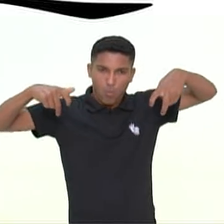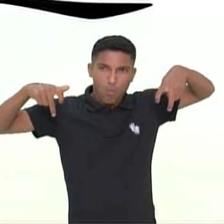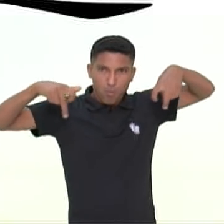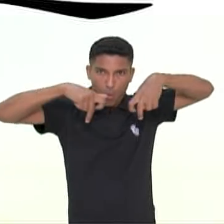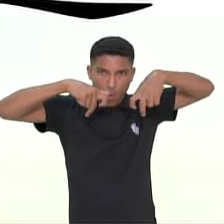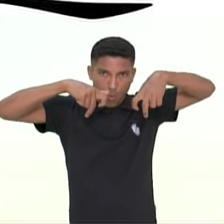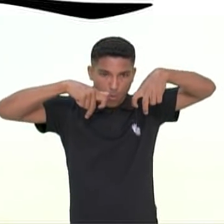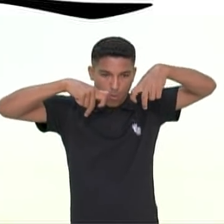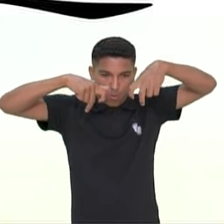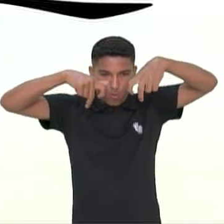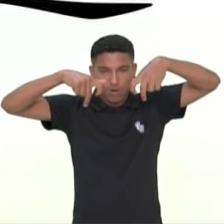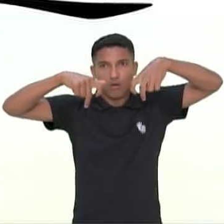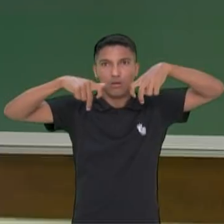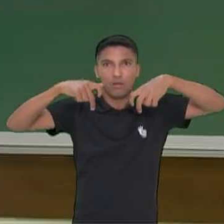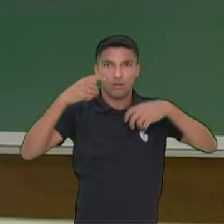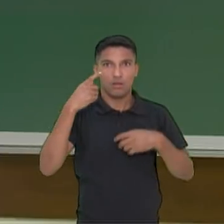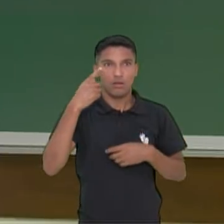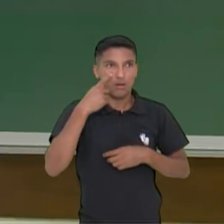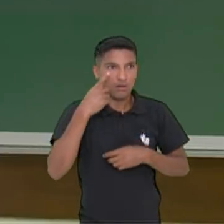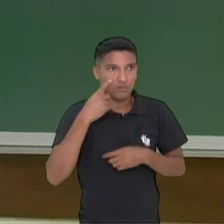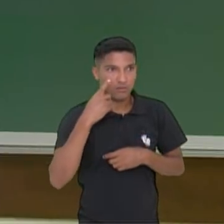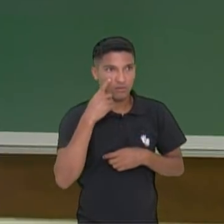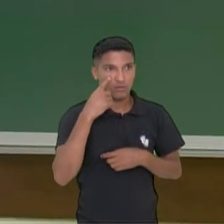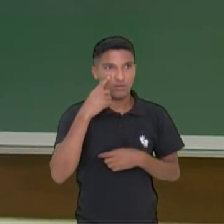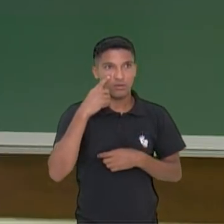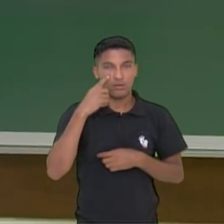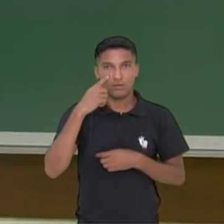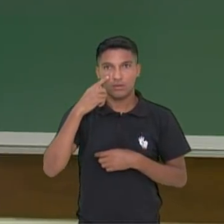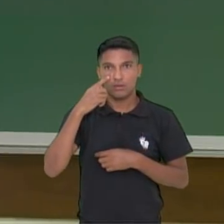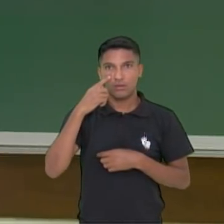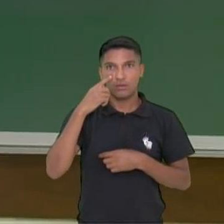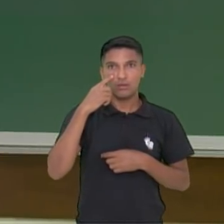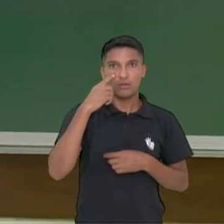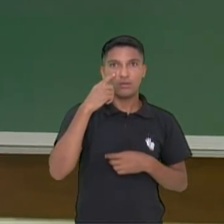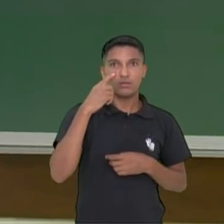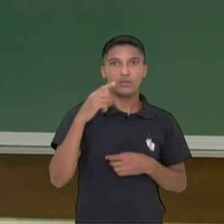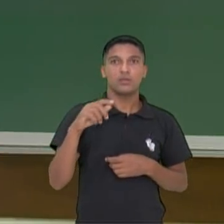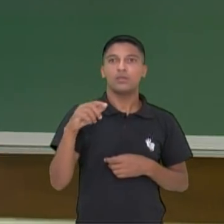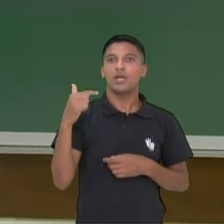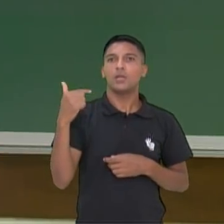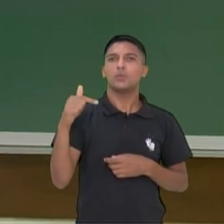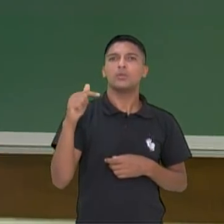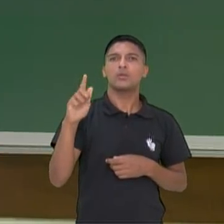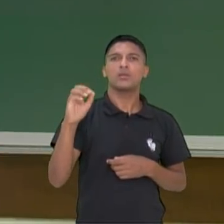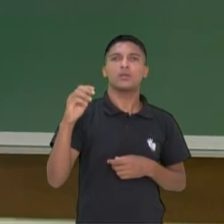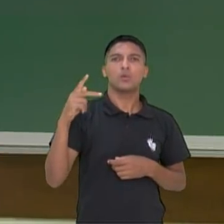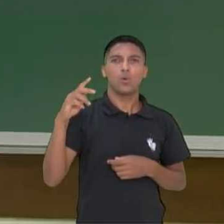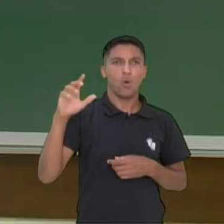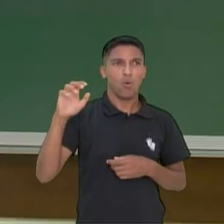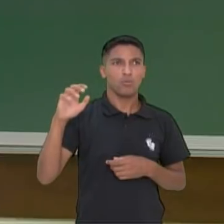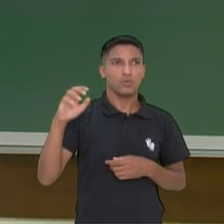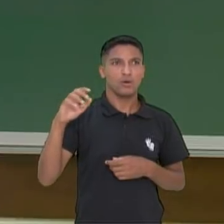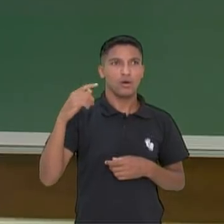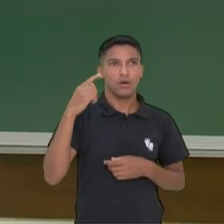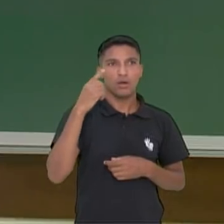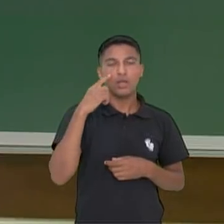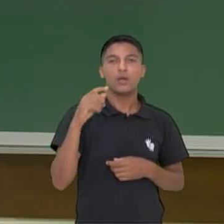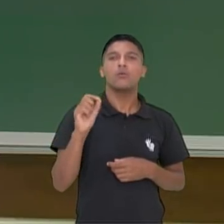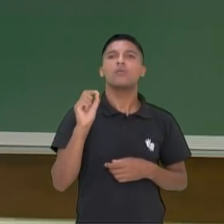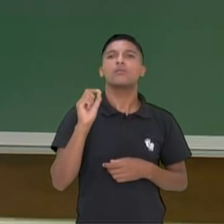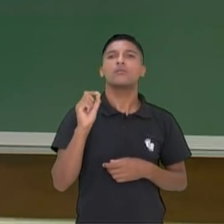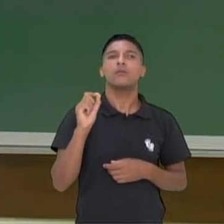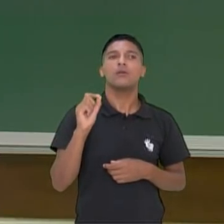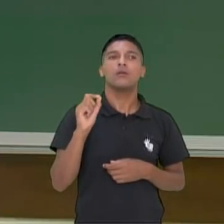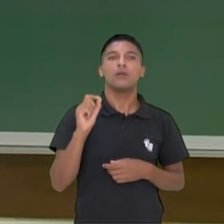nós não vamos ver golpes de Aikido, não existe isso, né? Sabe por quê? Vamos lá. É uma arte